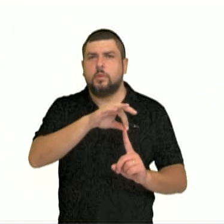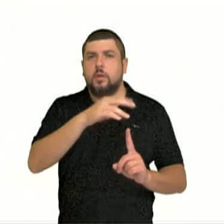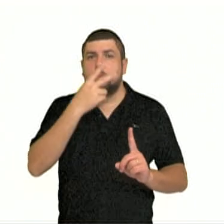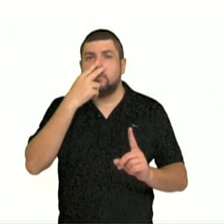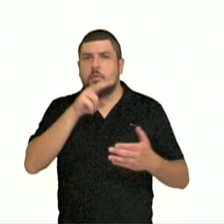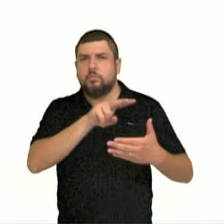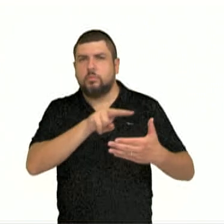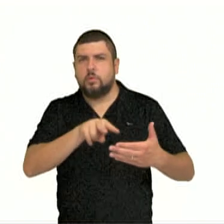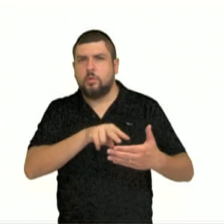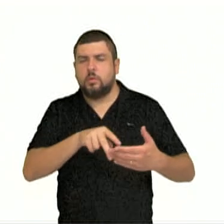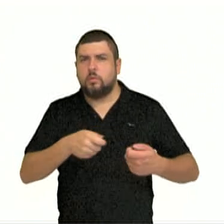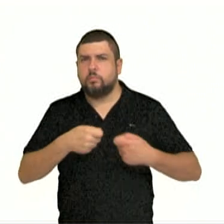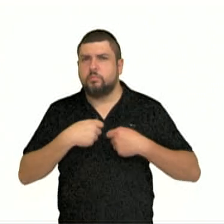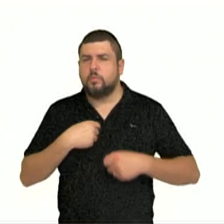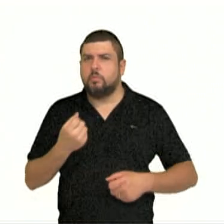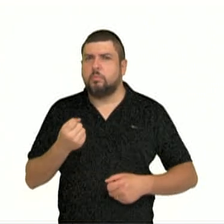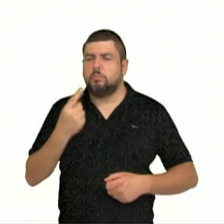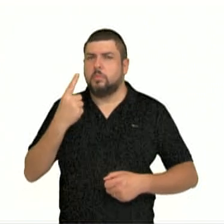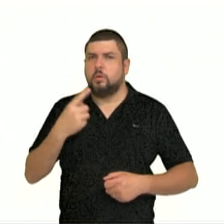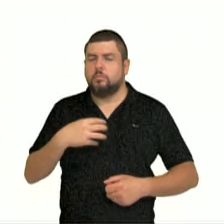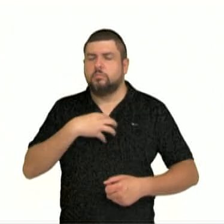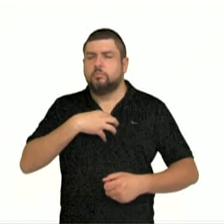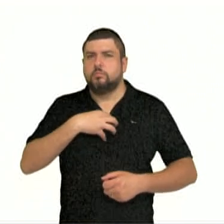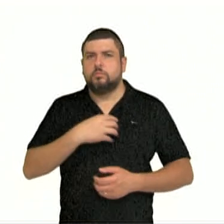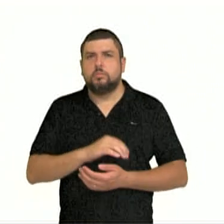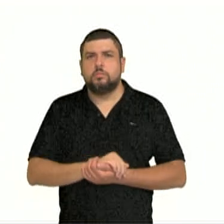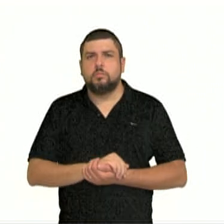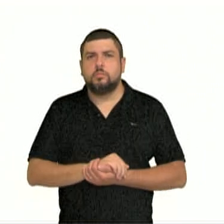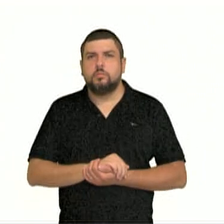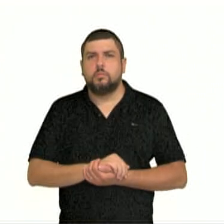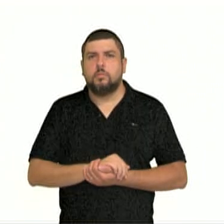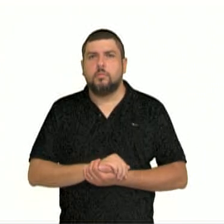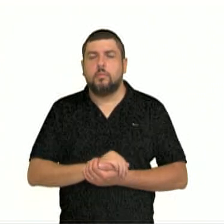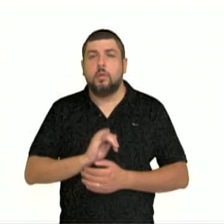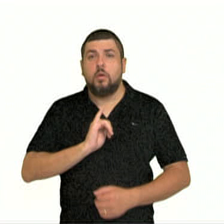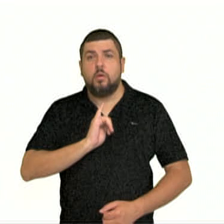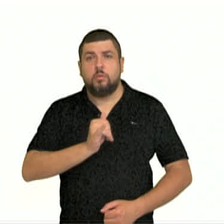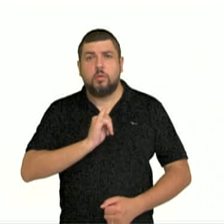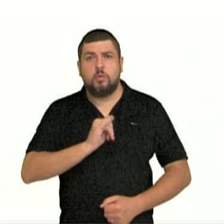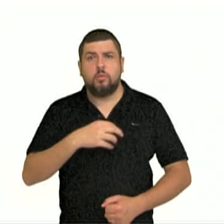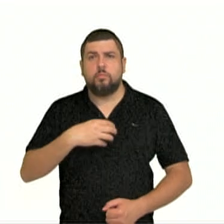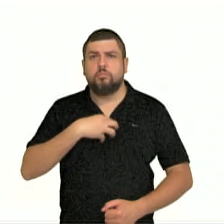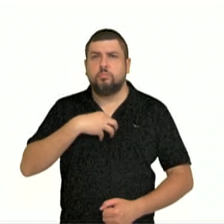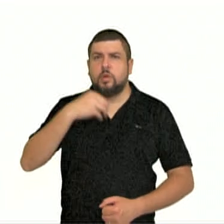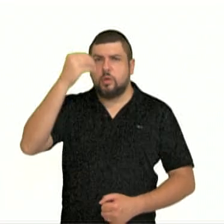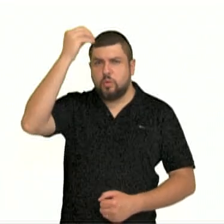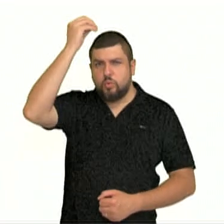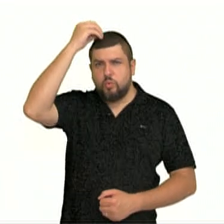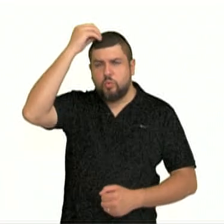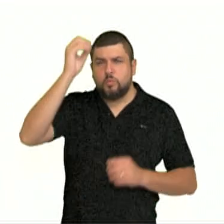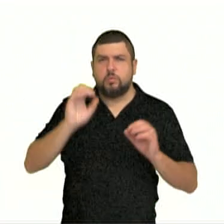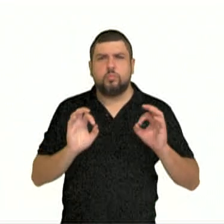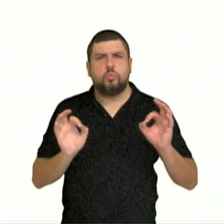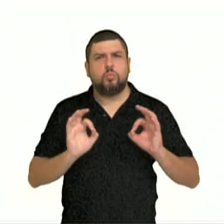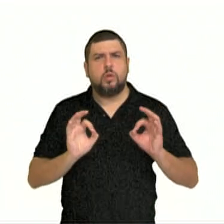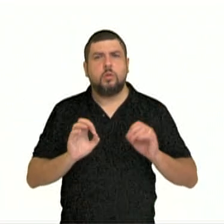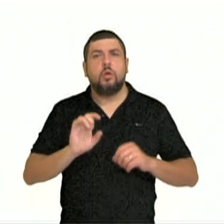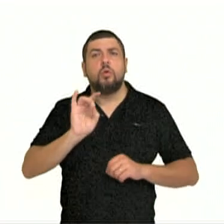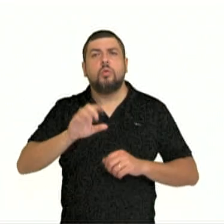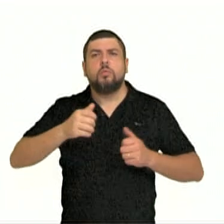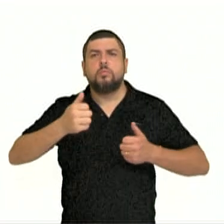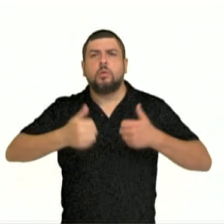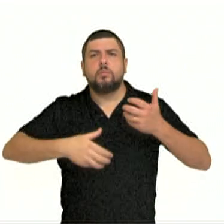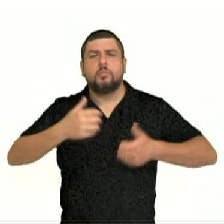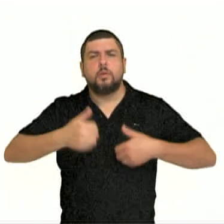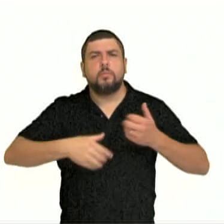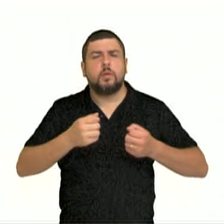assustador. O narrador não sente culpa e nem se justifica, apenas explica suas razões e relata o